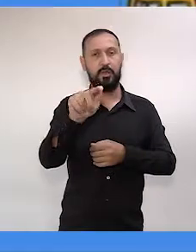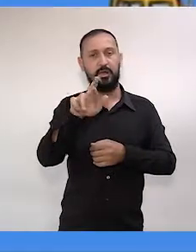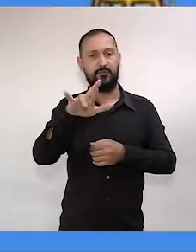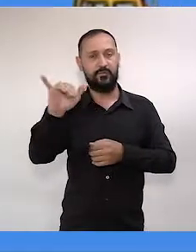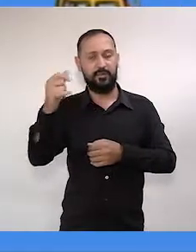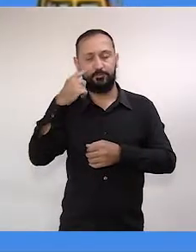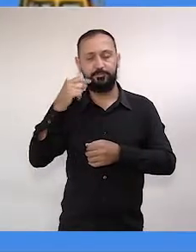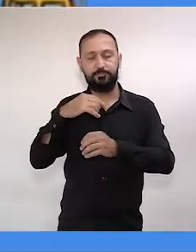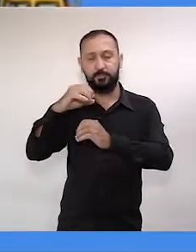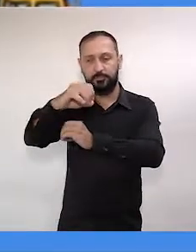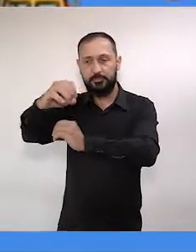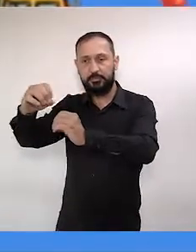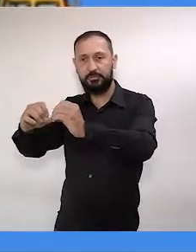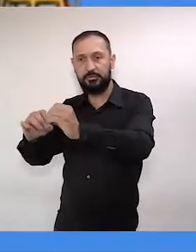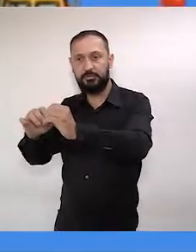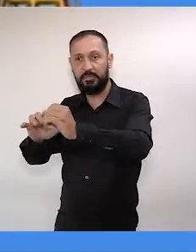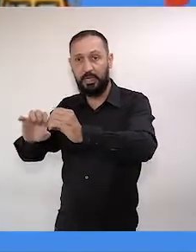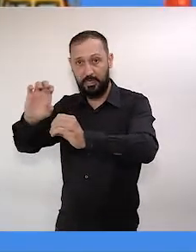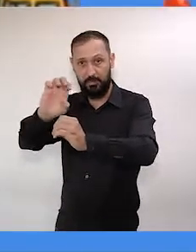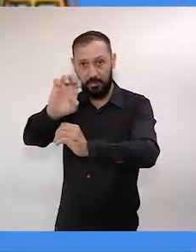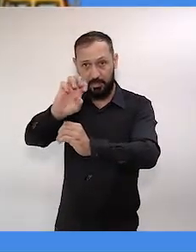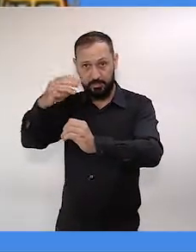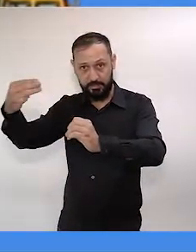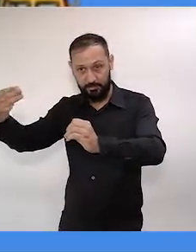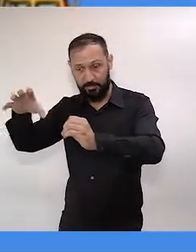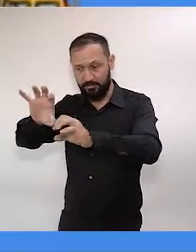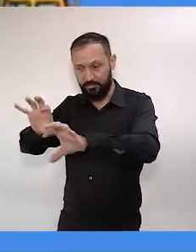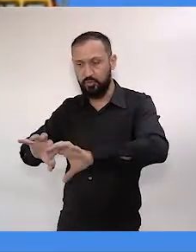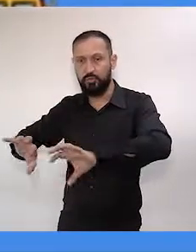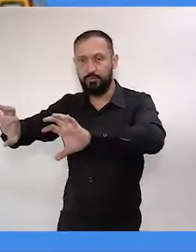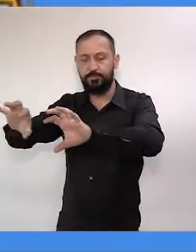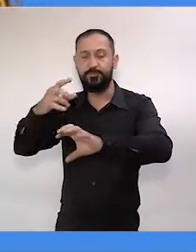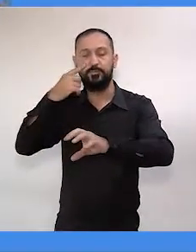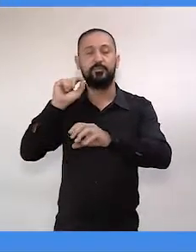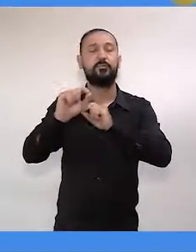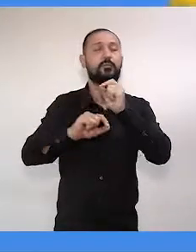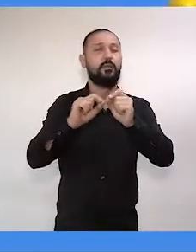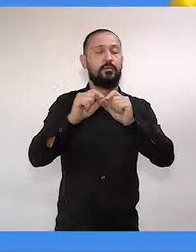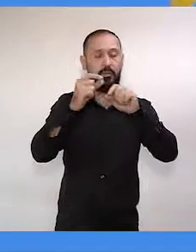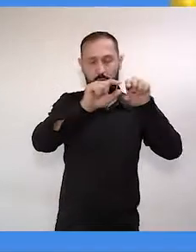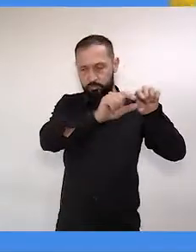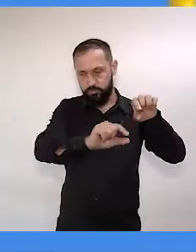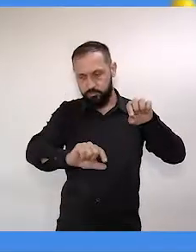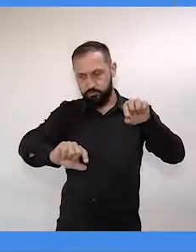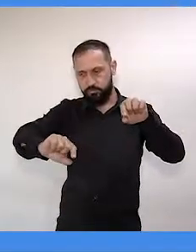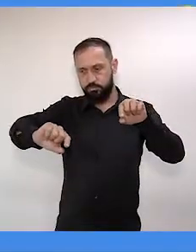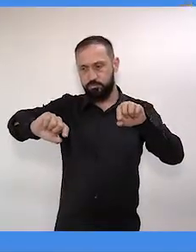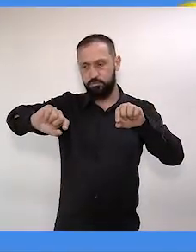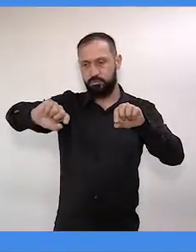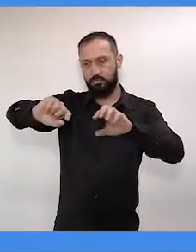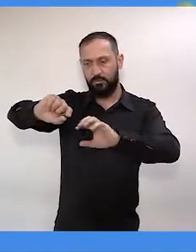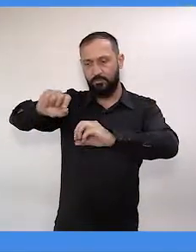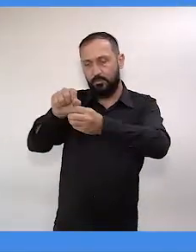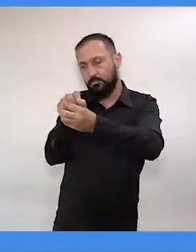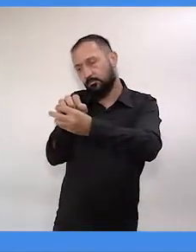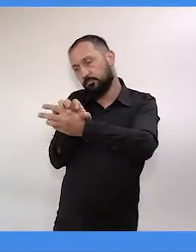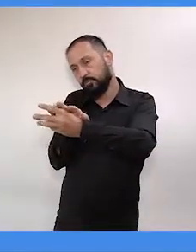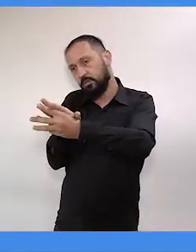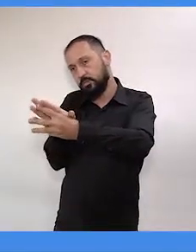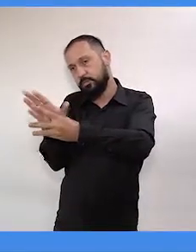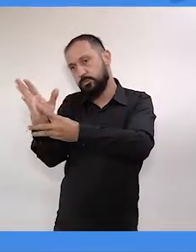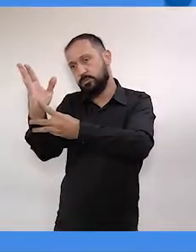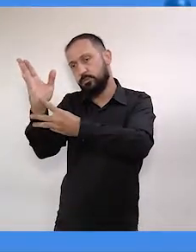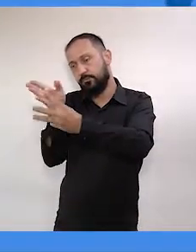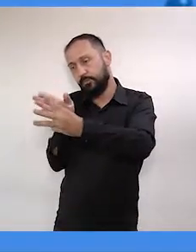cromatografia. Nela, todas as enzimas são separadas para análise. Em uma das técnicas, ela percorre um tubo que vai